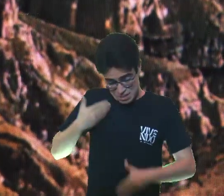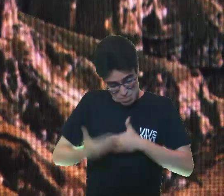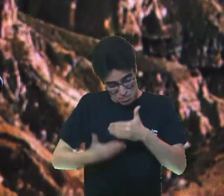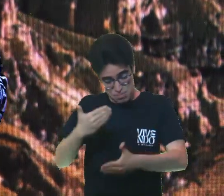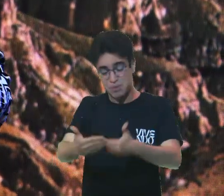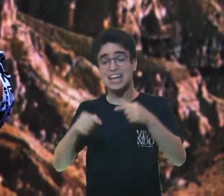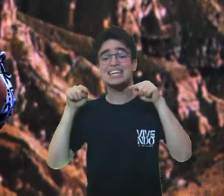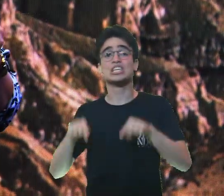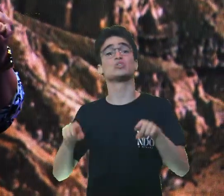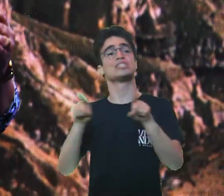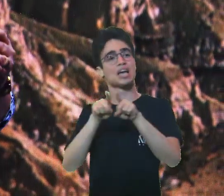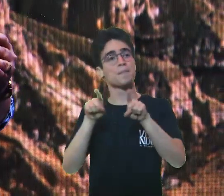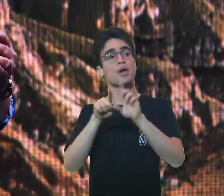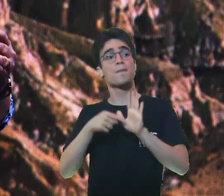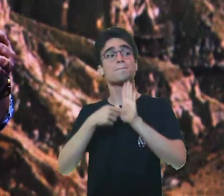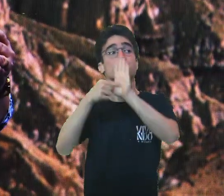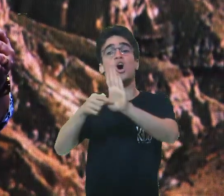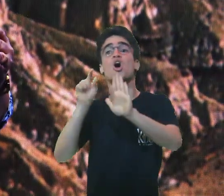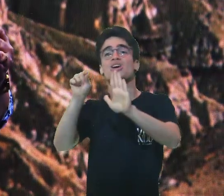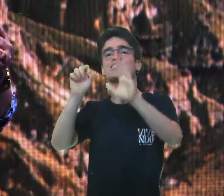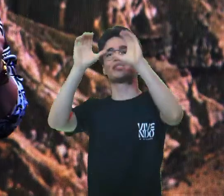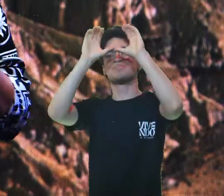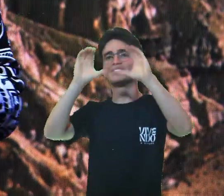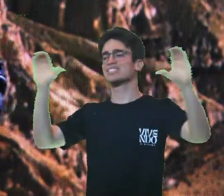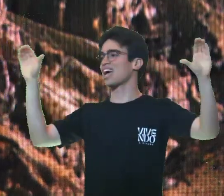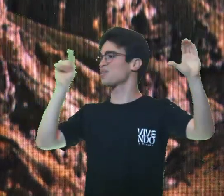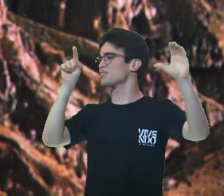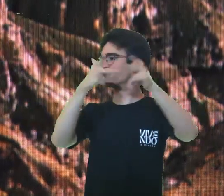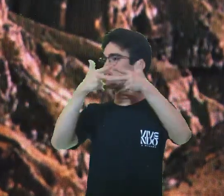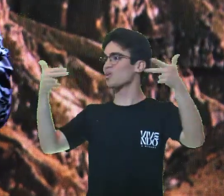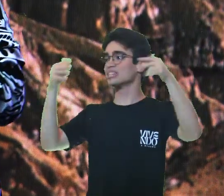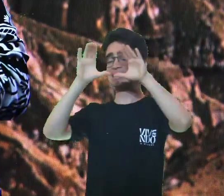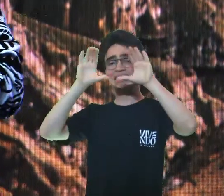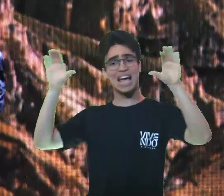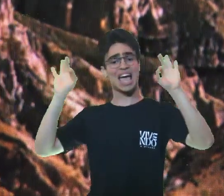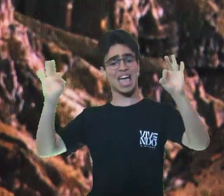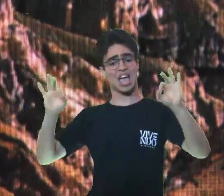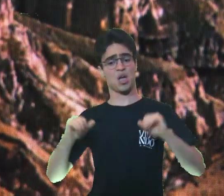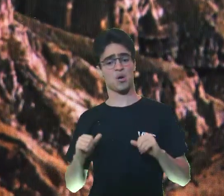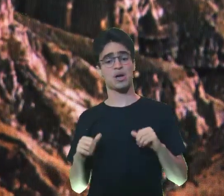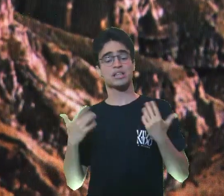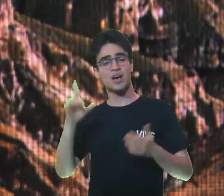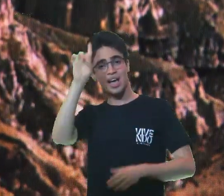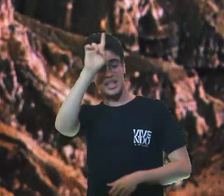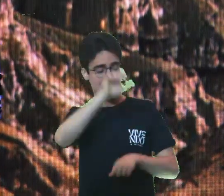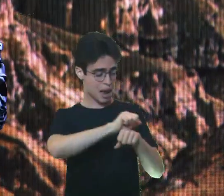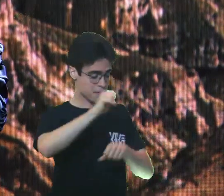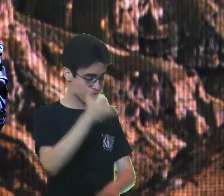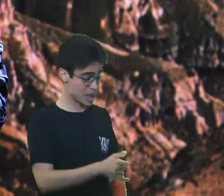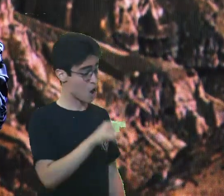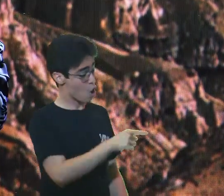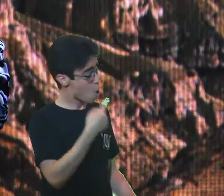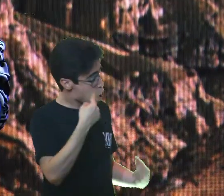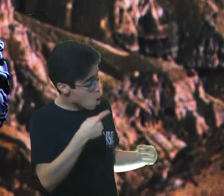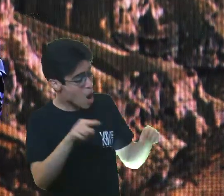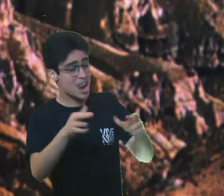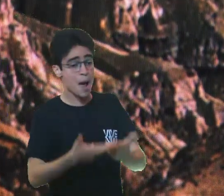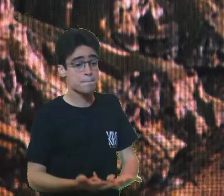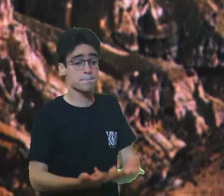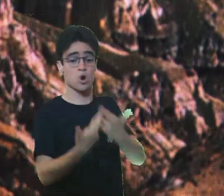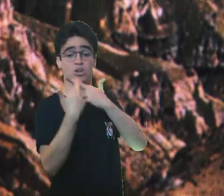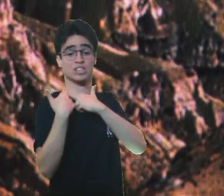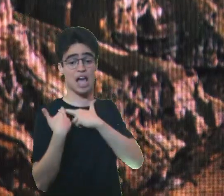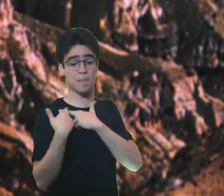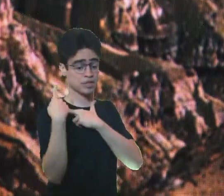também aponte para aquilo que é eterno. Então Deus olha para Abraão e fala: ergue os seus olhos.